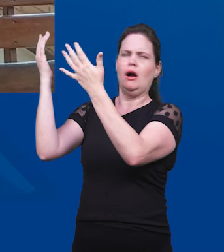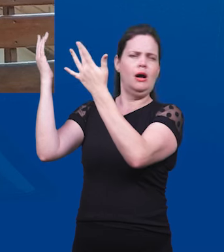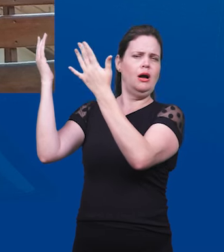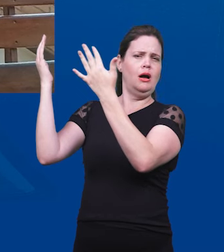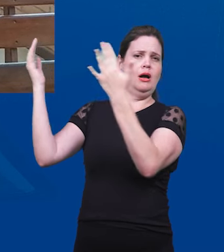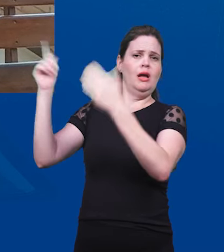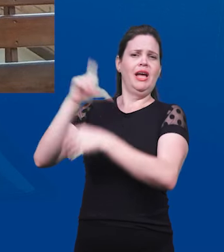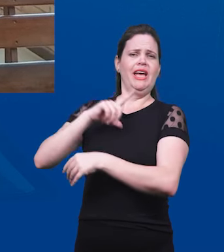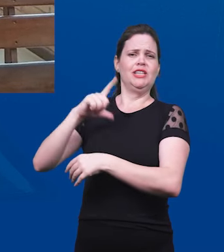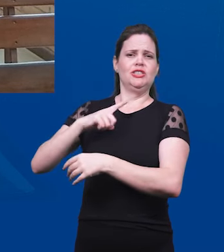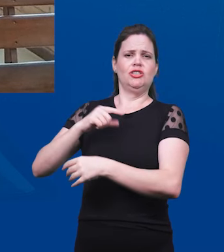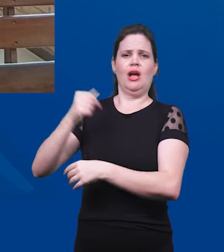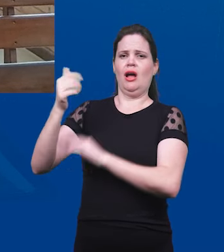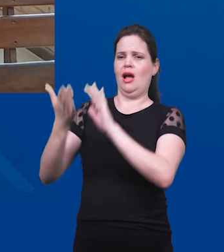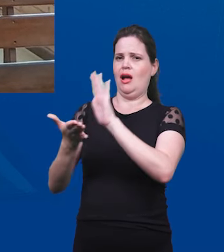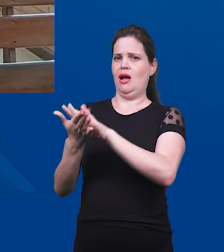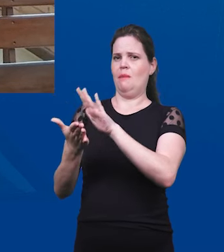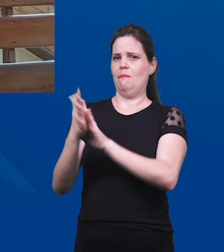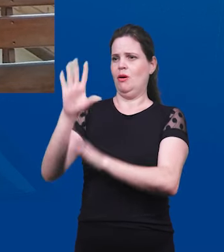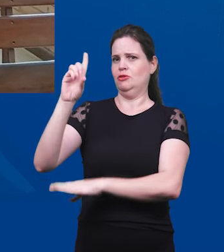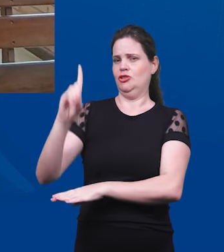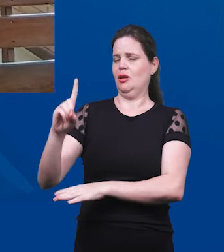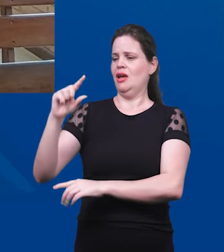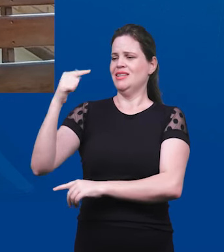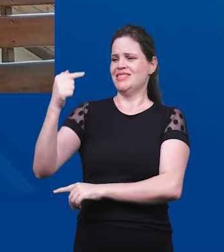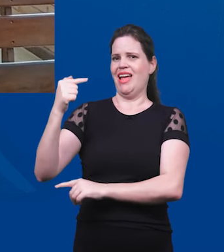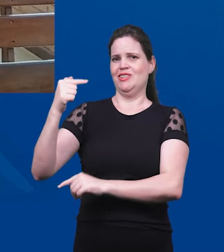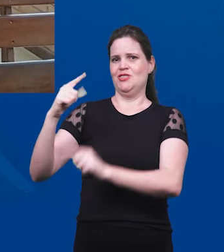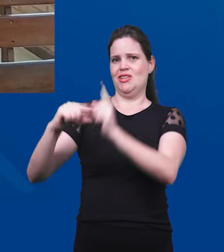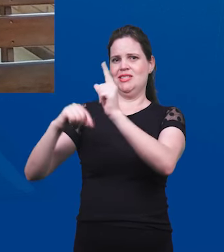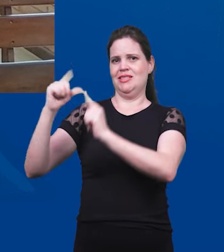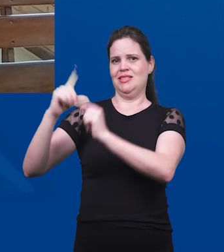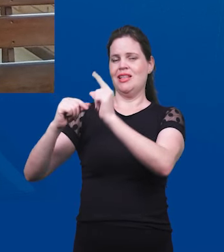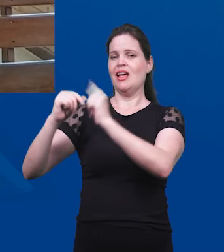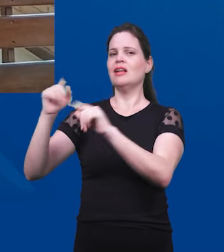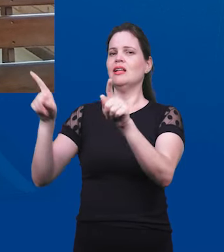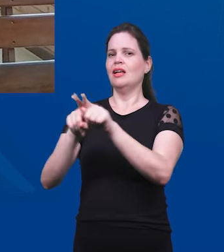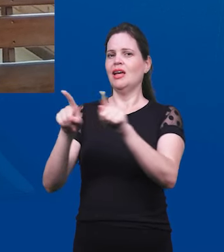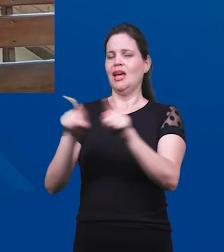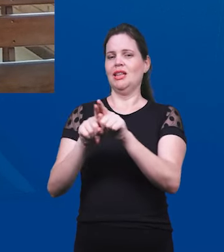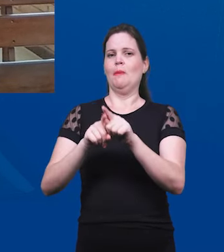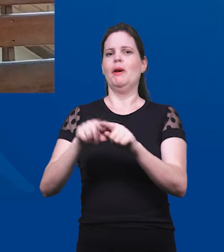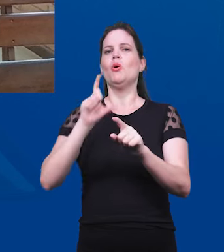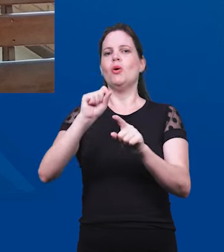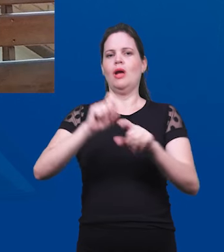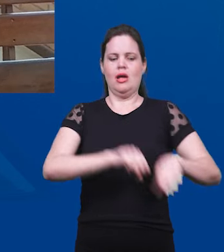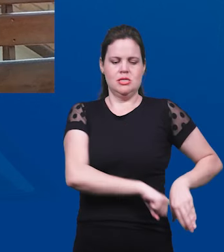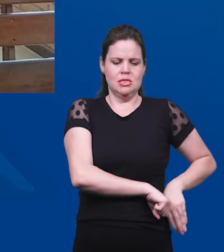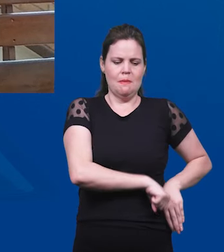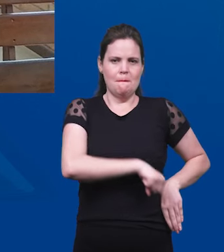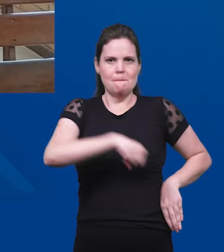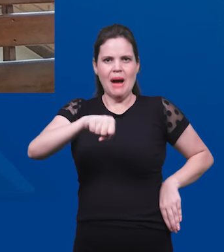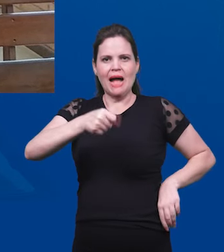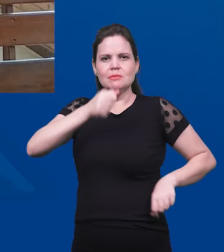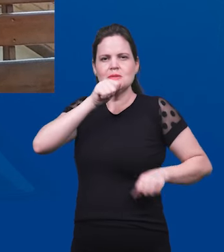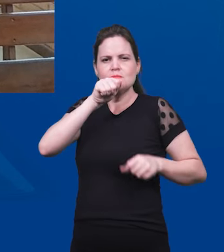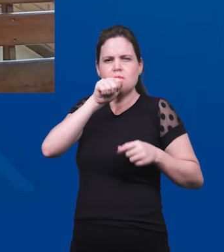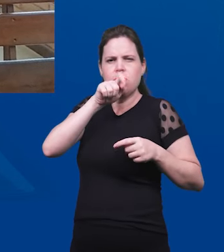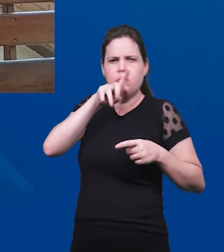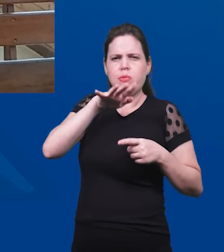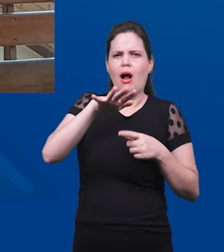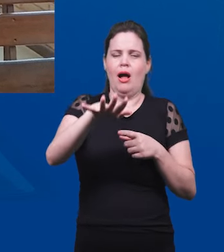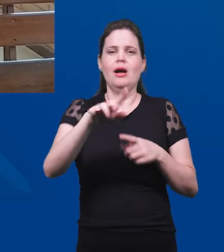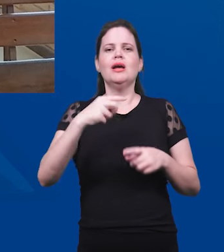sua destra 7 estrelas, e da sua boca saiu uma aguda espada de 2 fios, e o seu rosto era como o sol, quando na sua